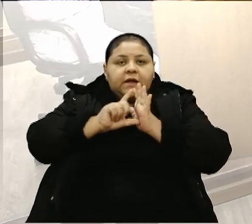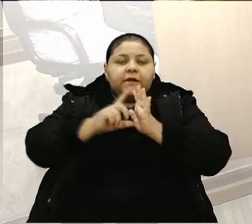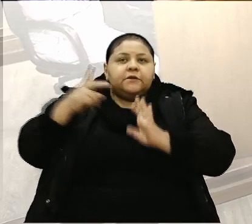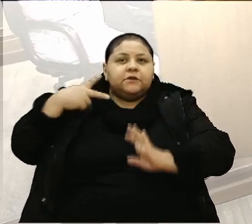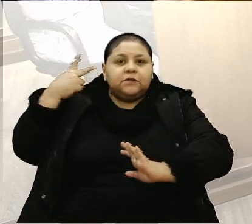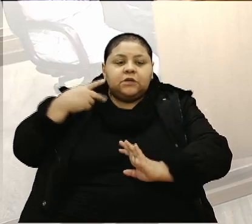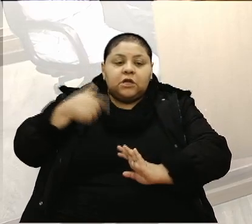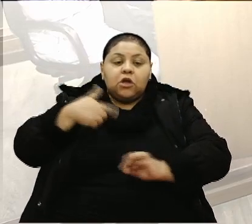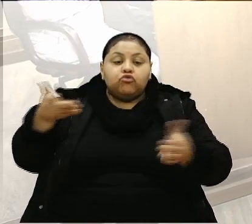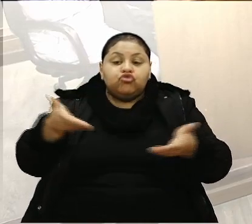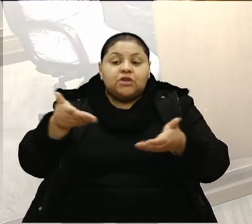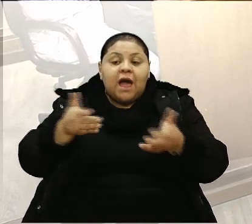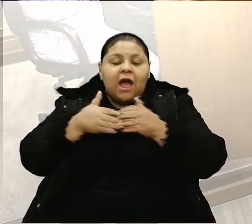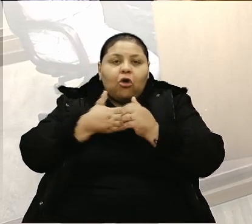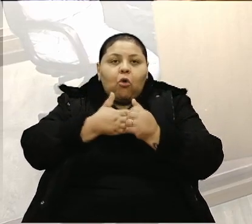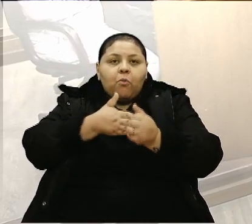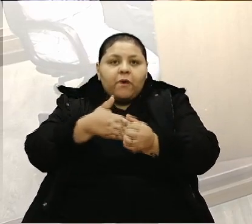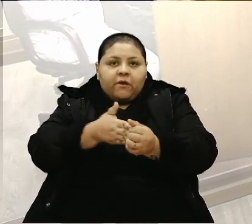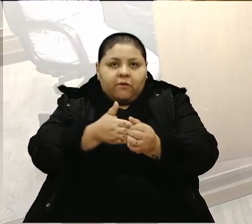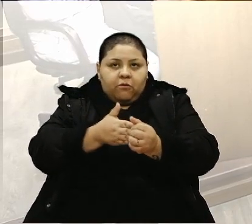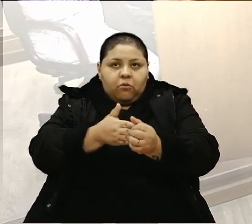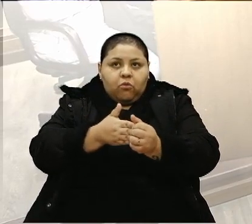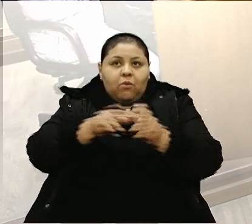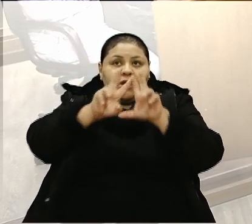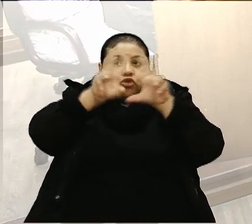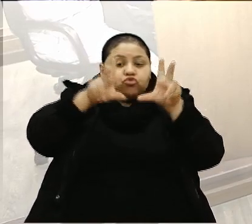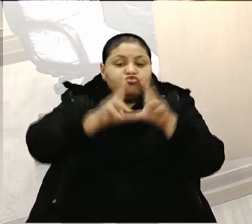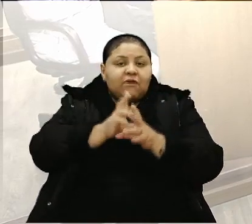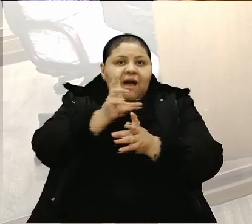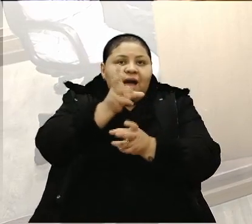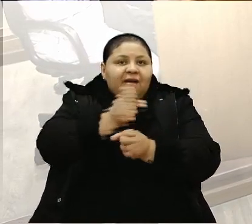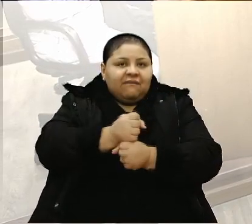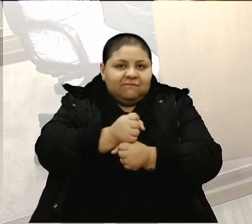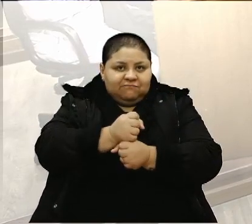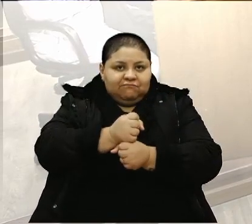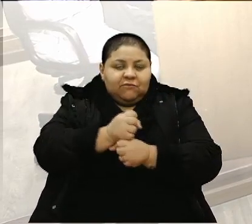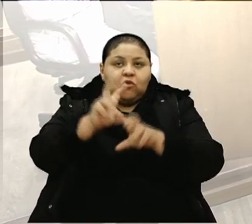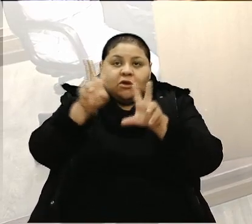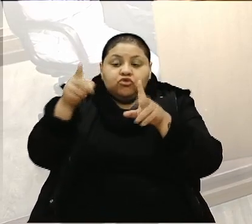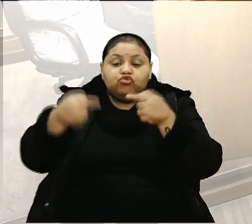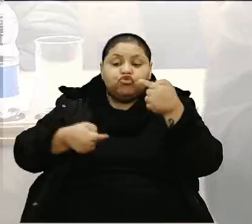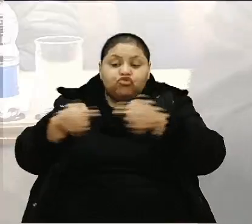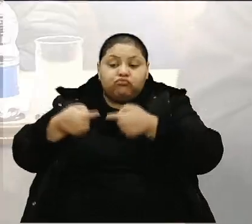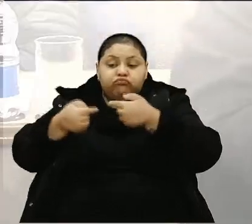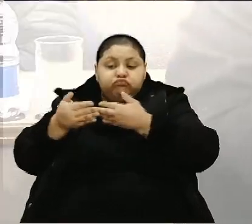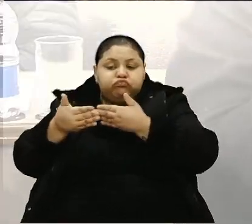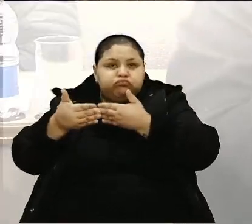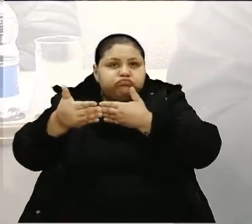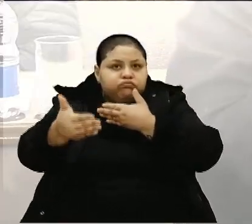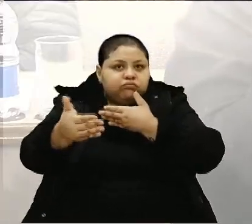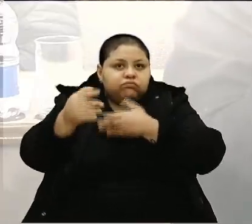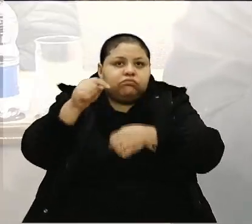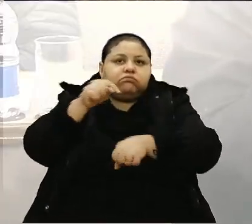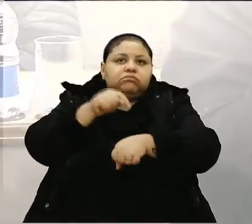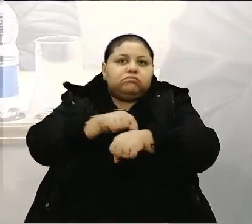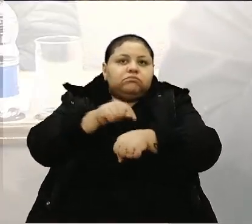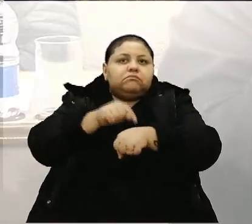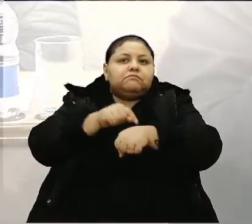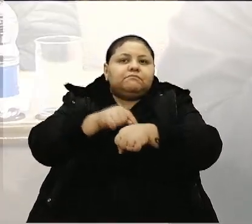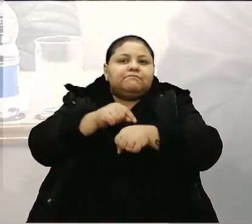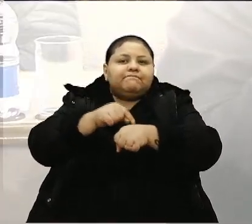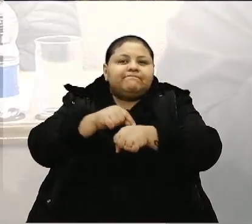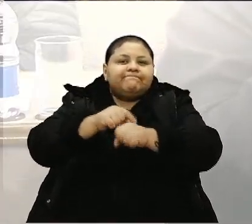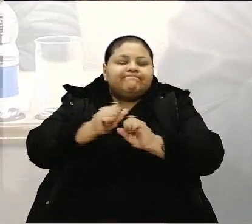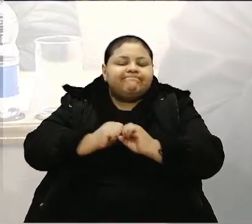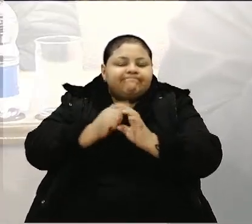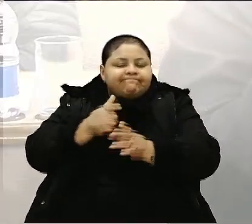já acompanhava a causa animal. Assunto muito discutido e ao longo do tempo pouco se fez.